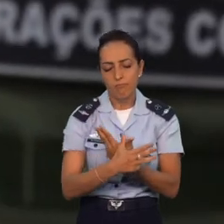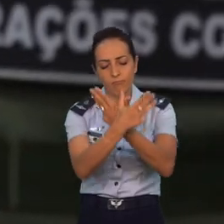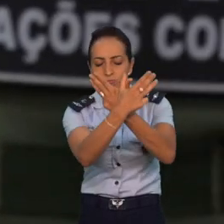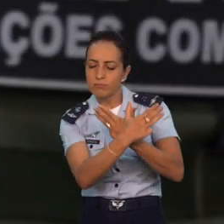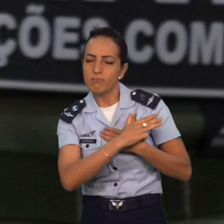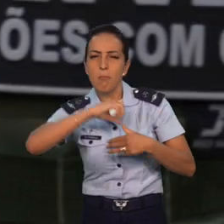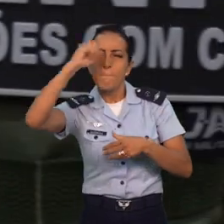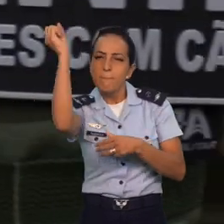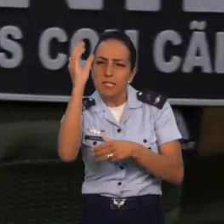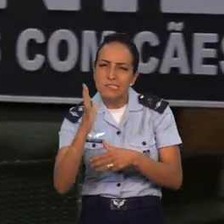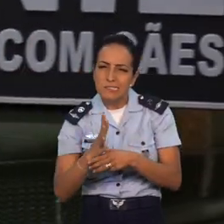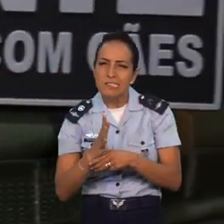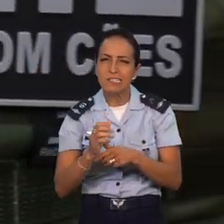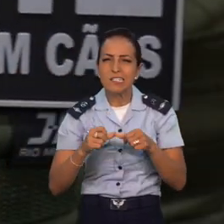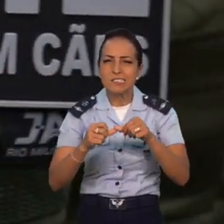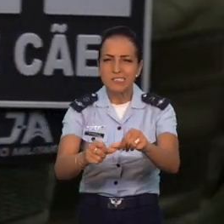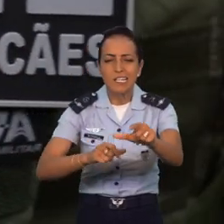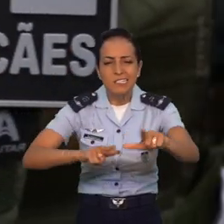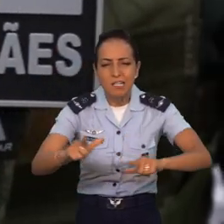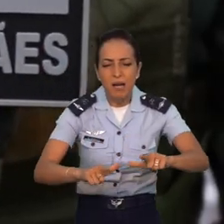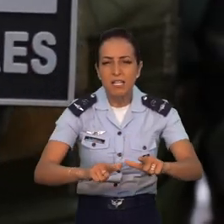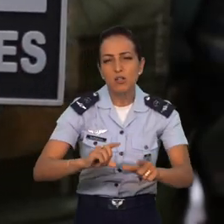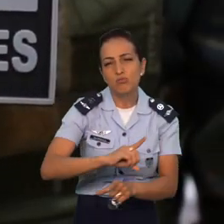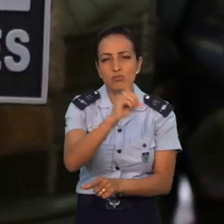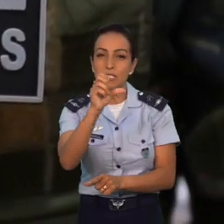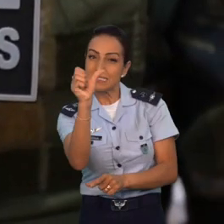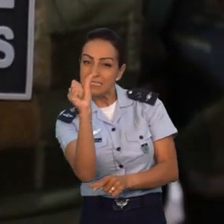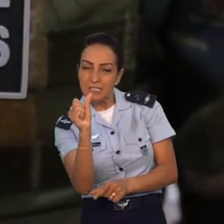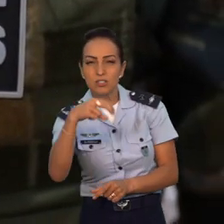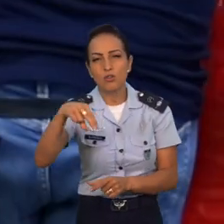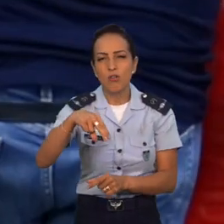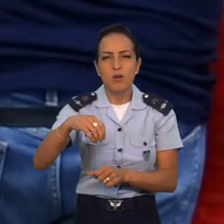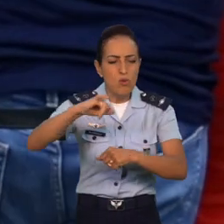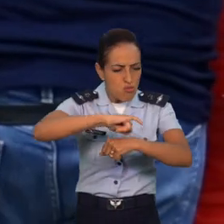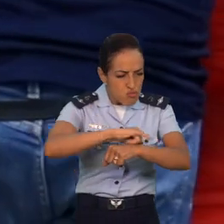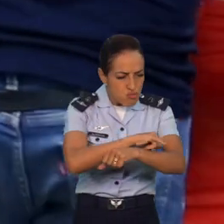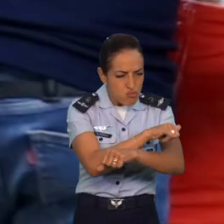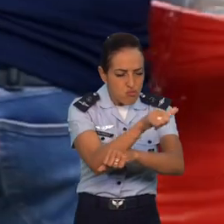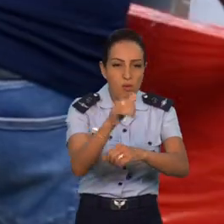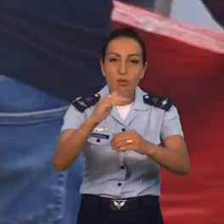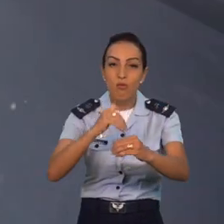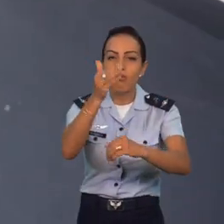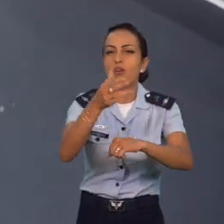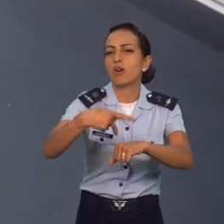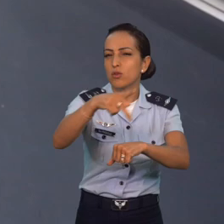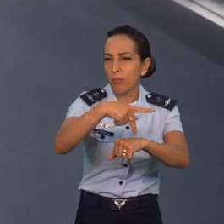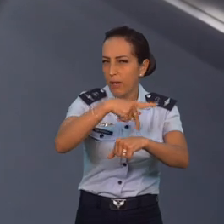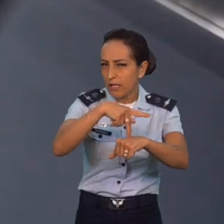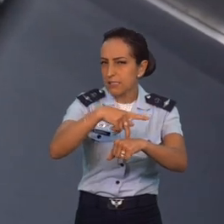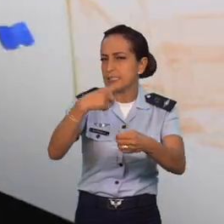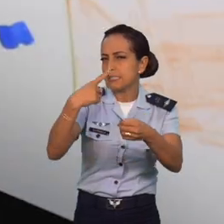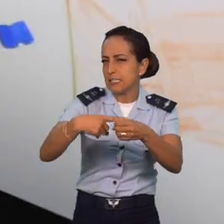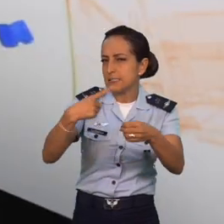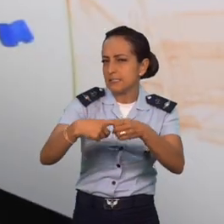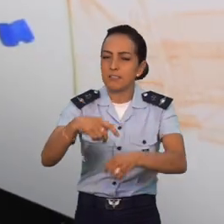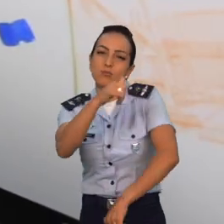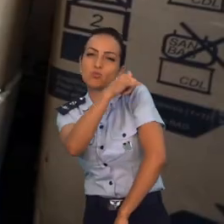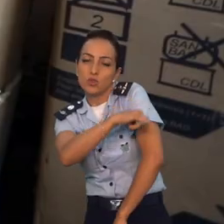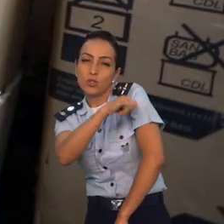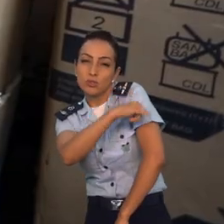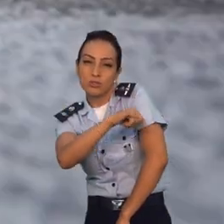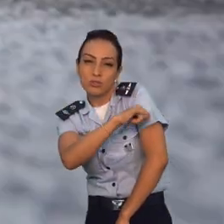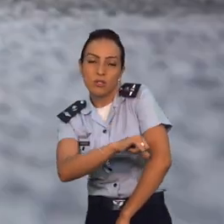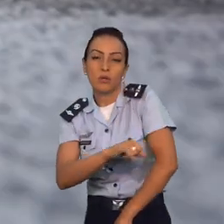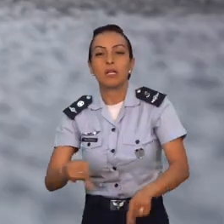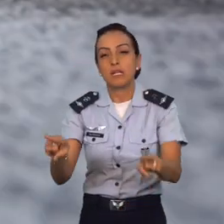A Força Aérea Brasileira está atuando desde o dia 6 de novembro nos aeroportos internacionais Tom Jobim, Galeão,